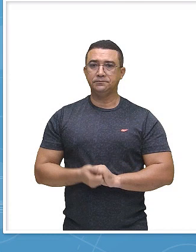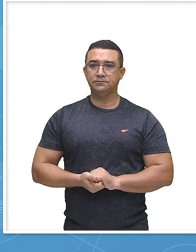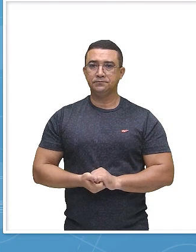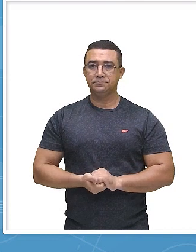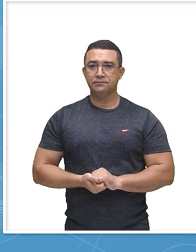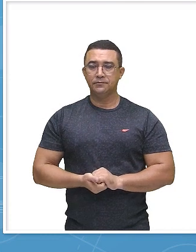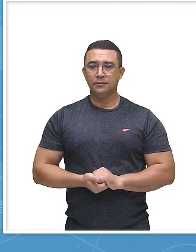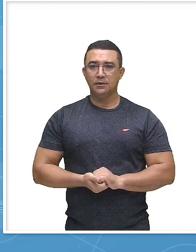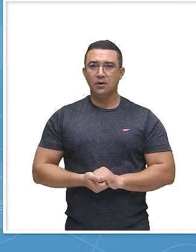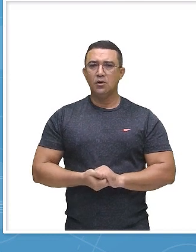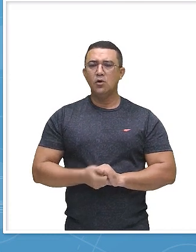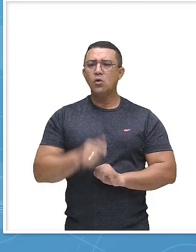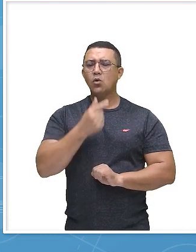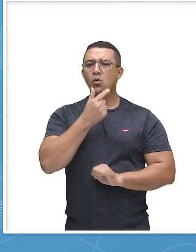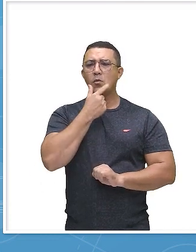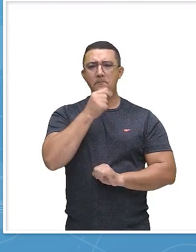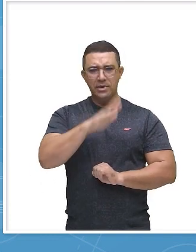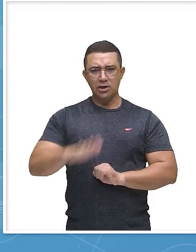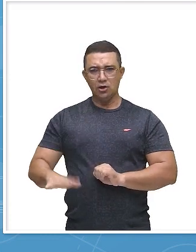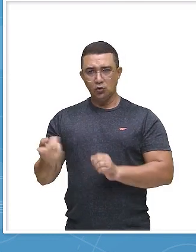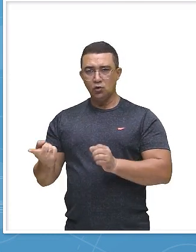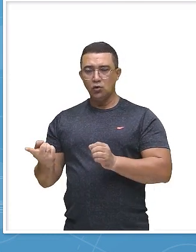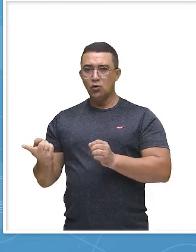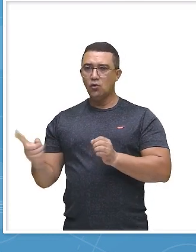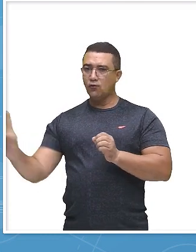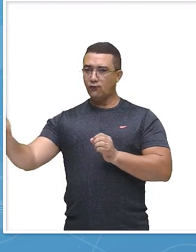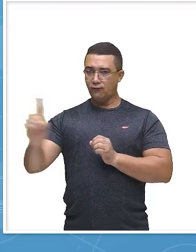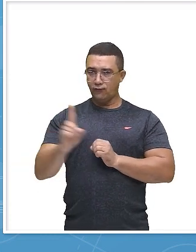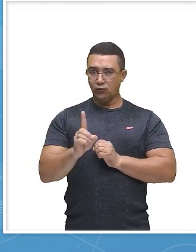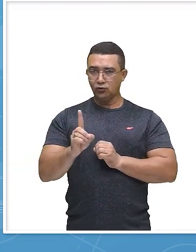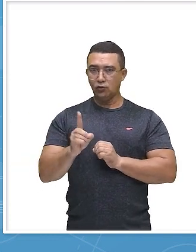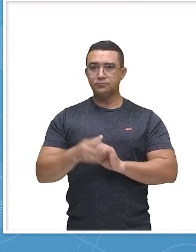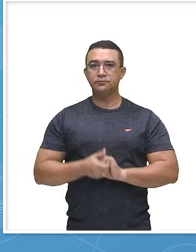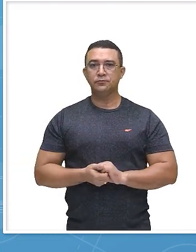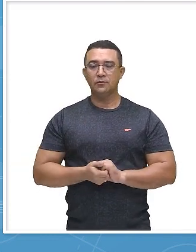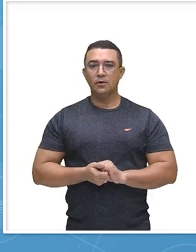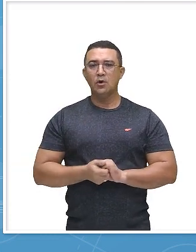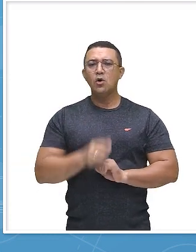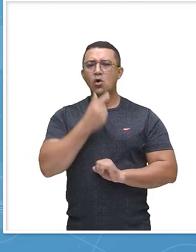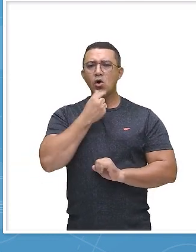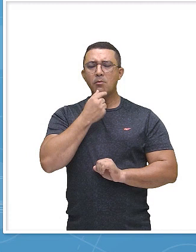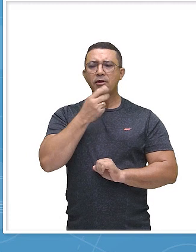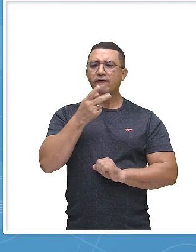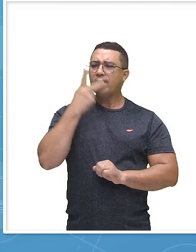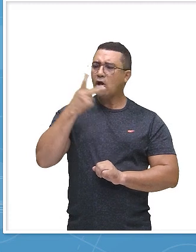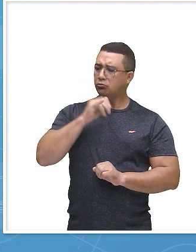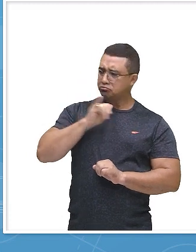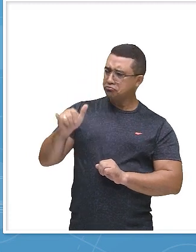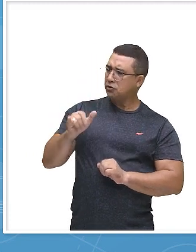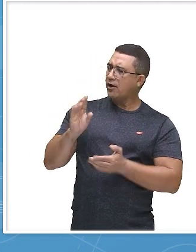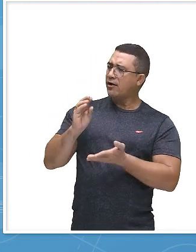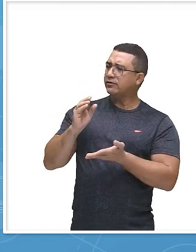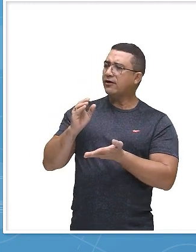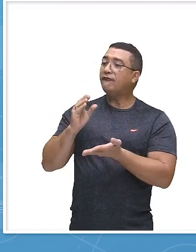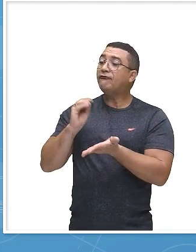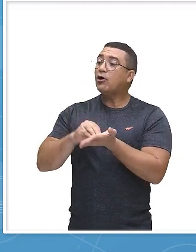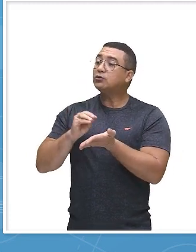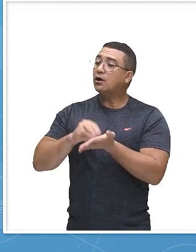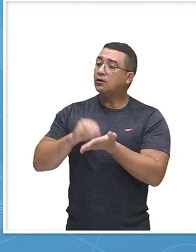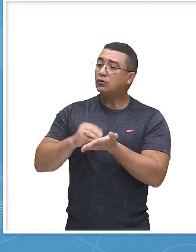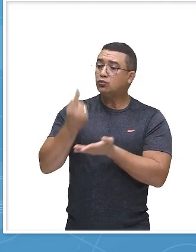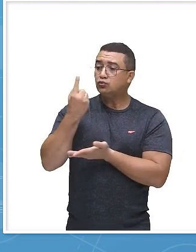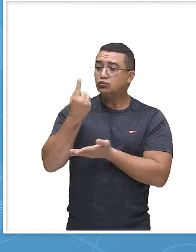Quando o menino voltou, o segundo exemplo, o estancieiro disse que faltava um cavalo. Agora você observa